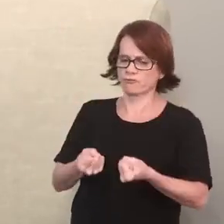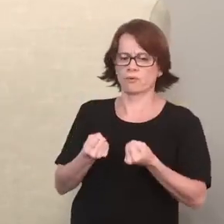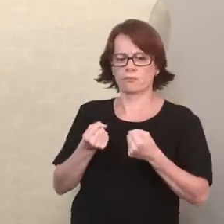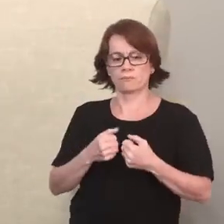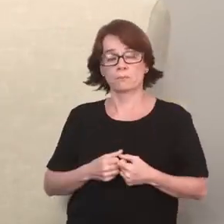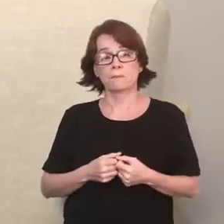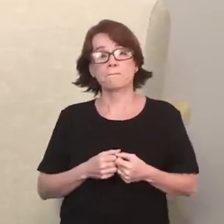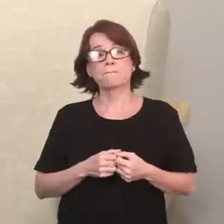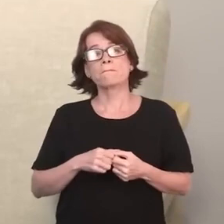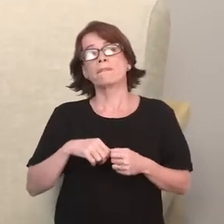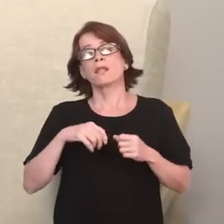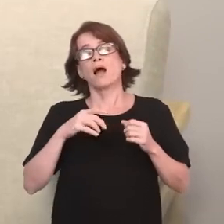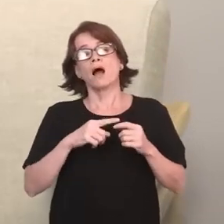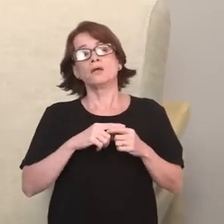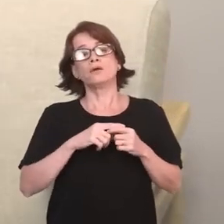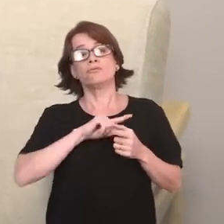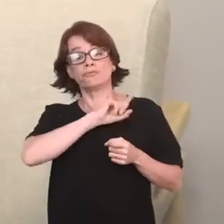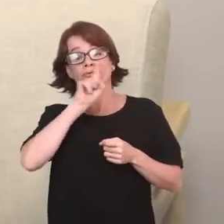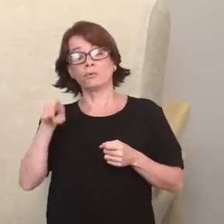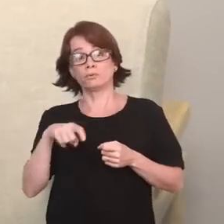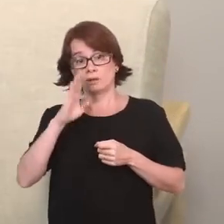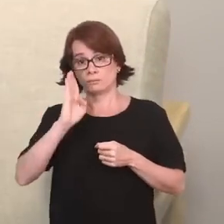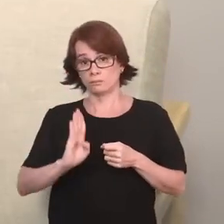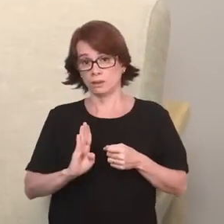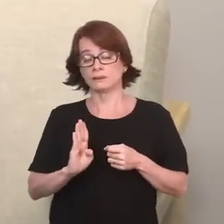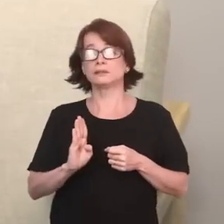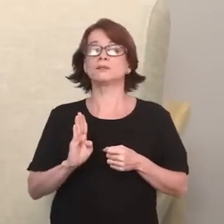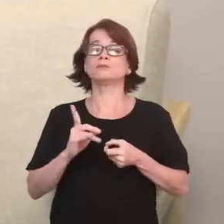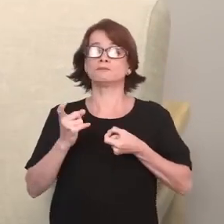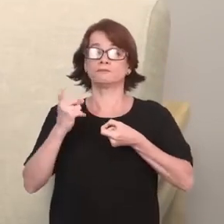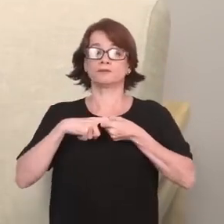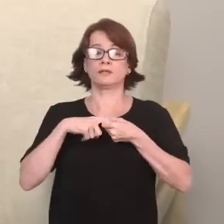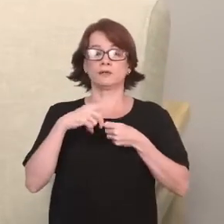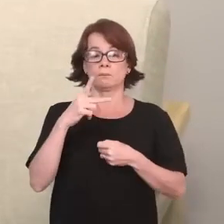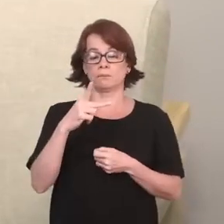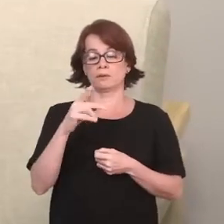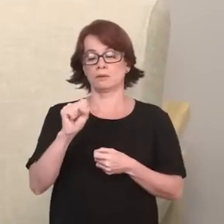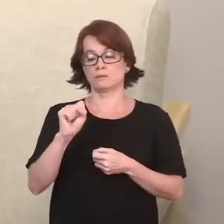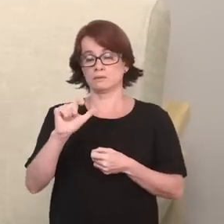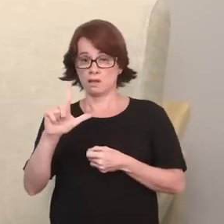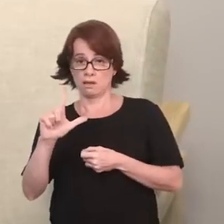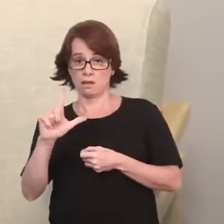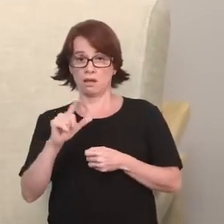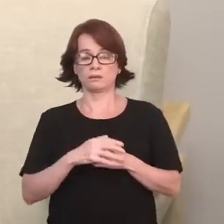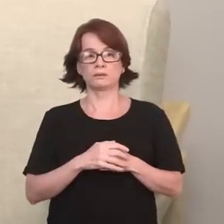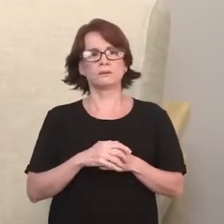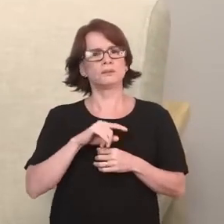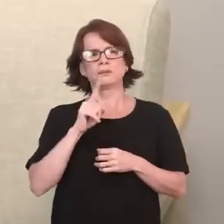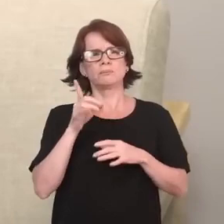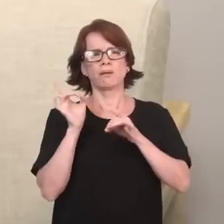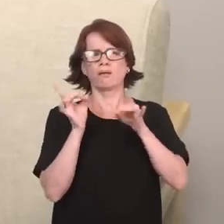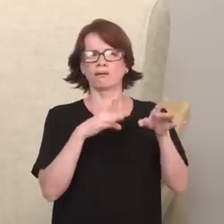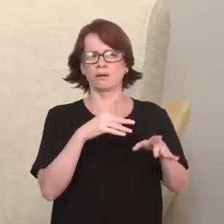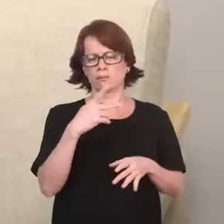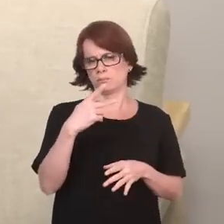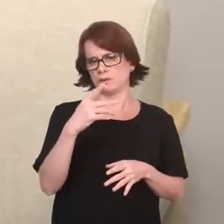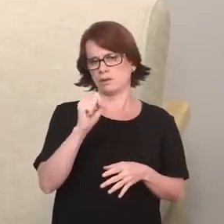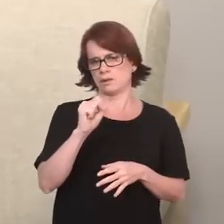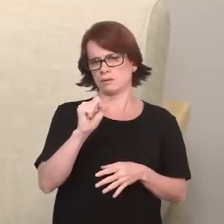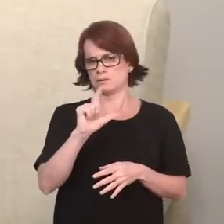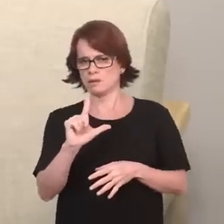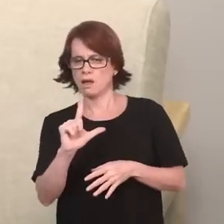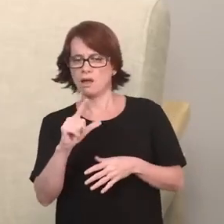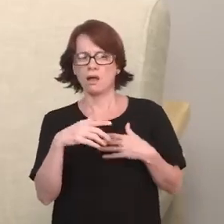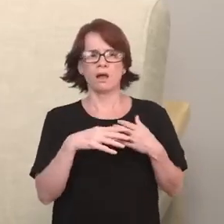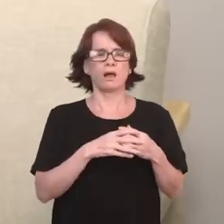e alguns meses depois me filiei ao PSL, quando o Bolsonaro decidiu que ia pra lá, né? E aí depois acabei saindo do PSL, concorri